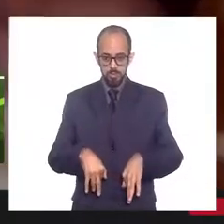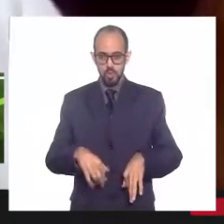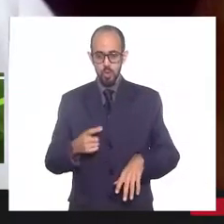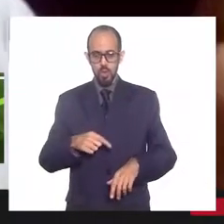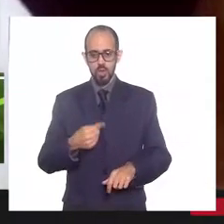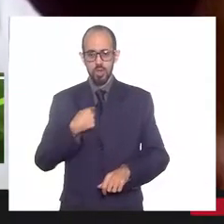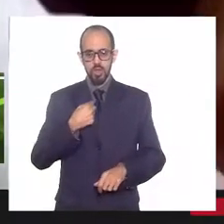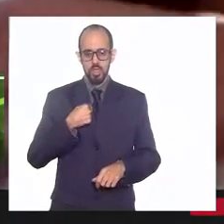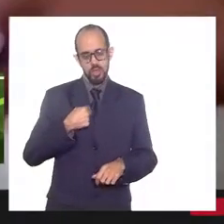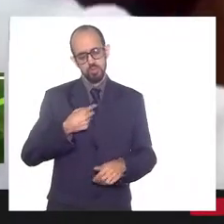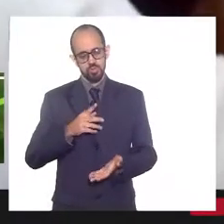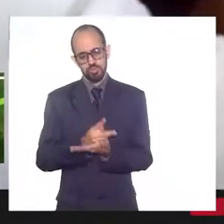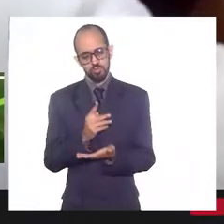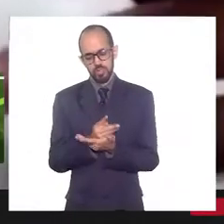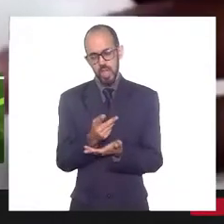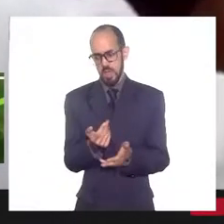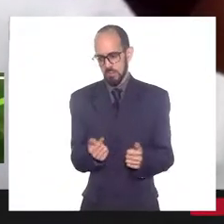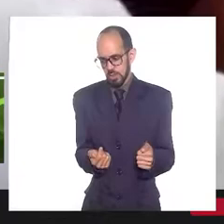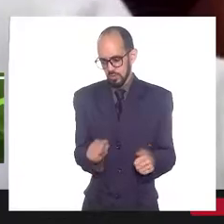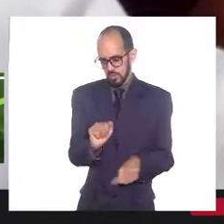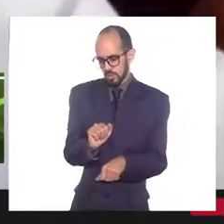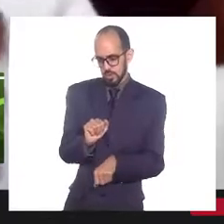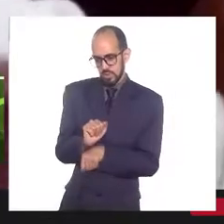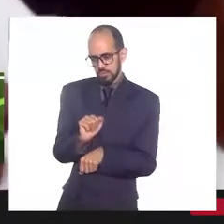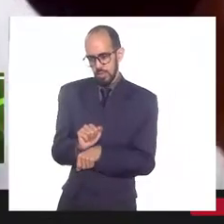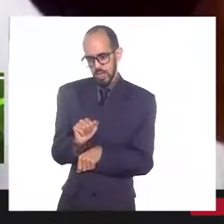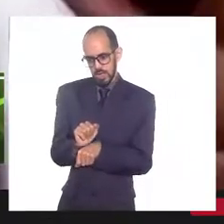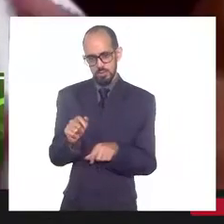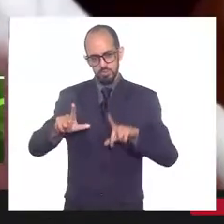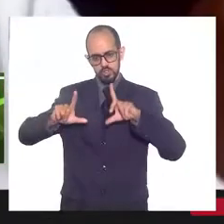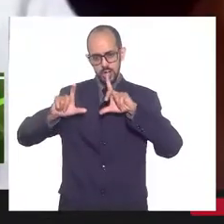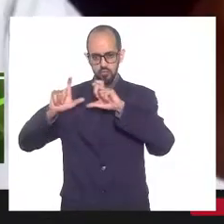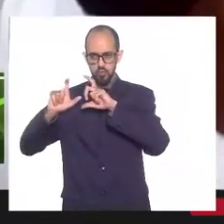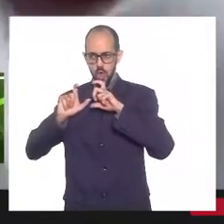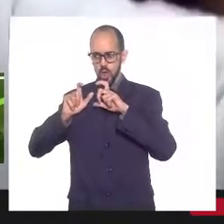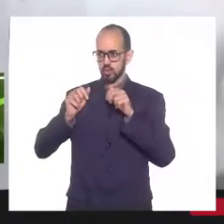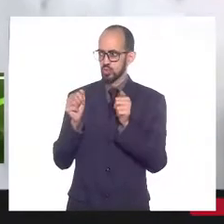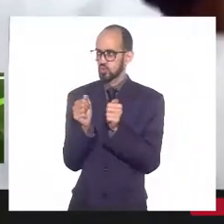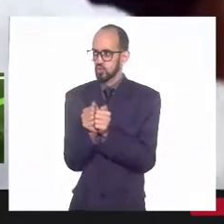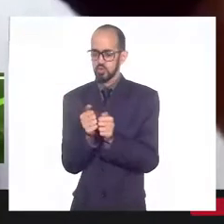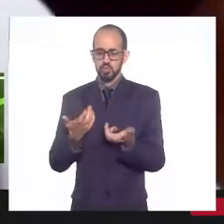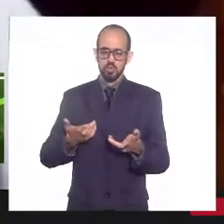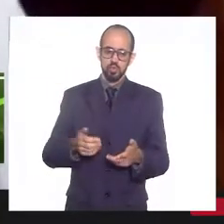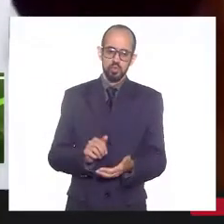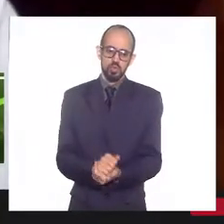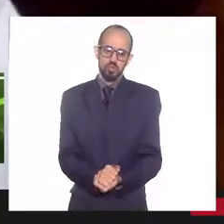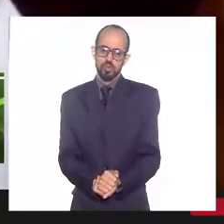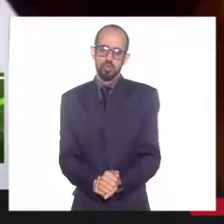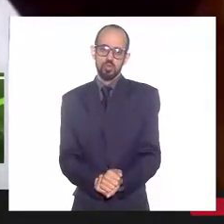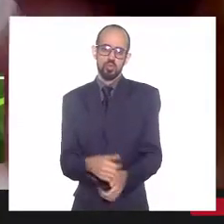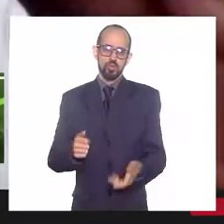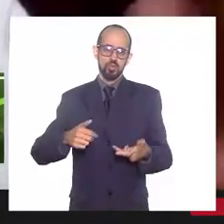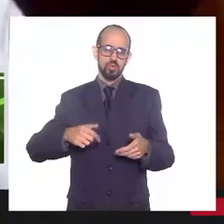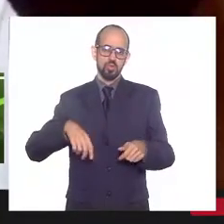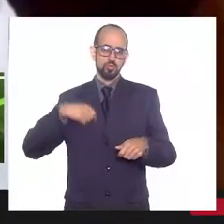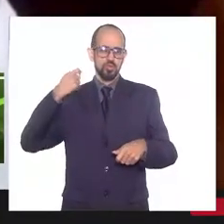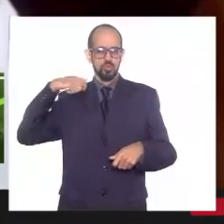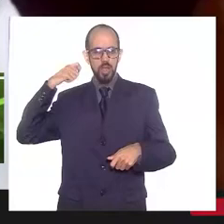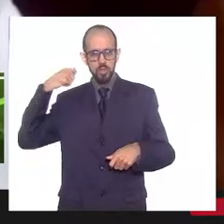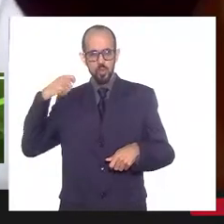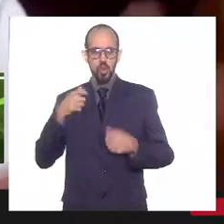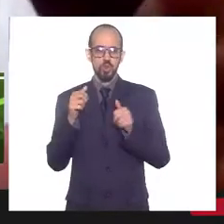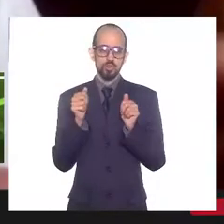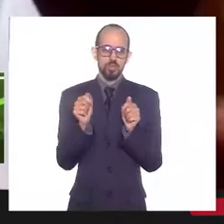sei como sempre fica as pessoas esperando para tirar foto com os artistas